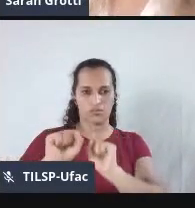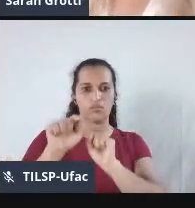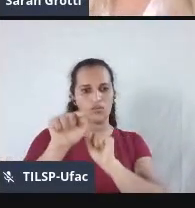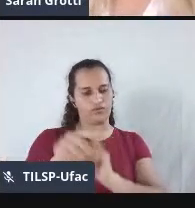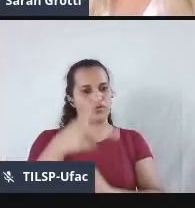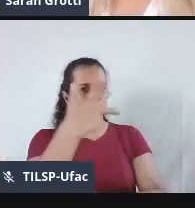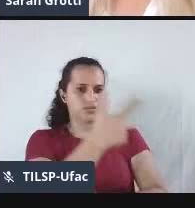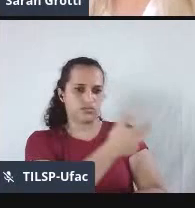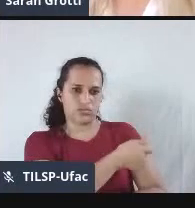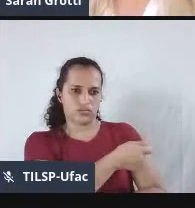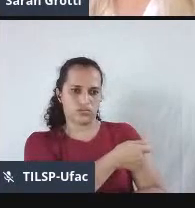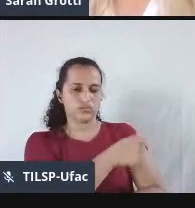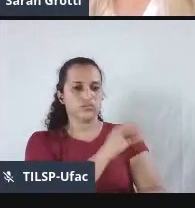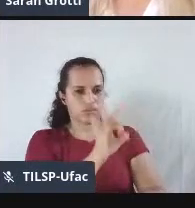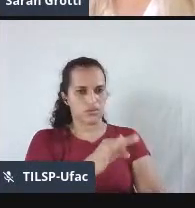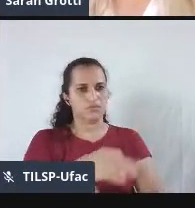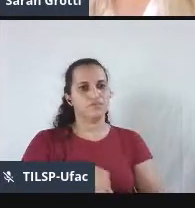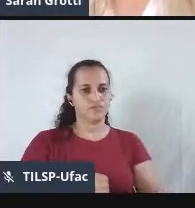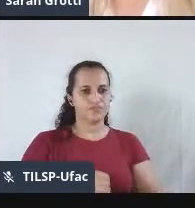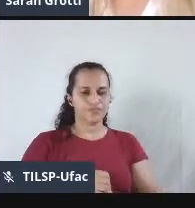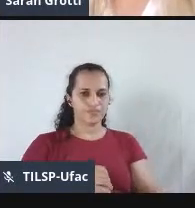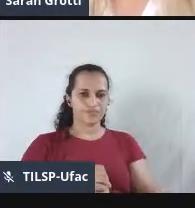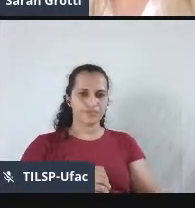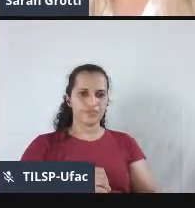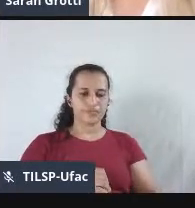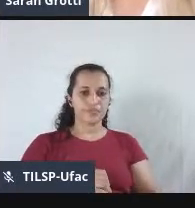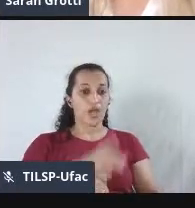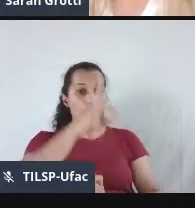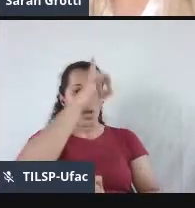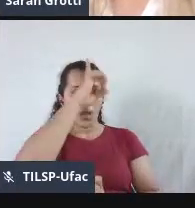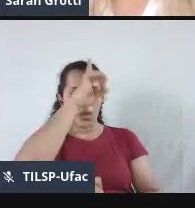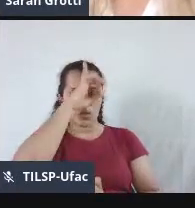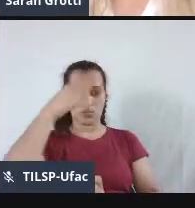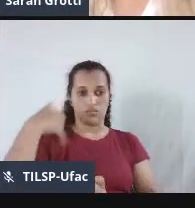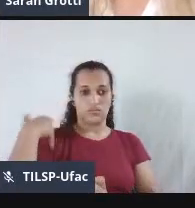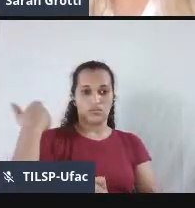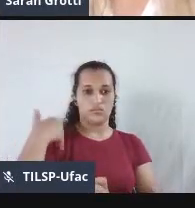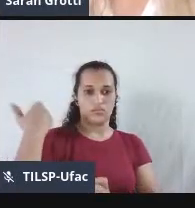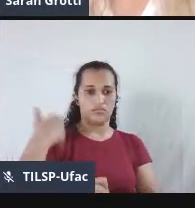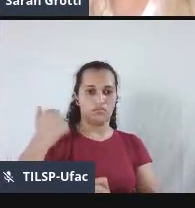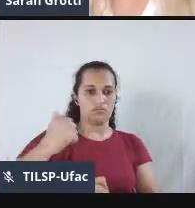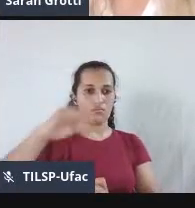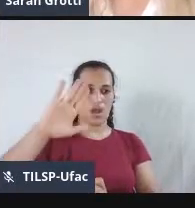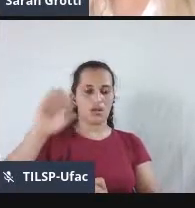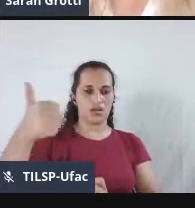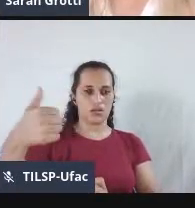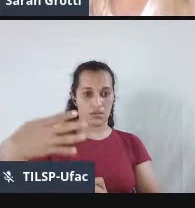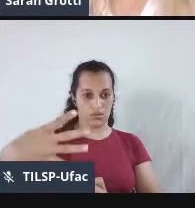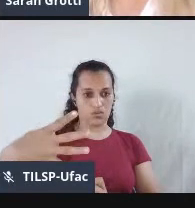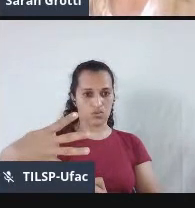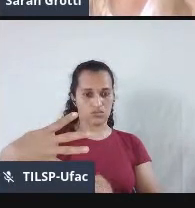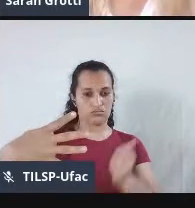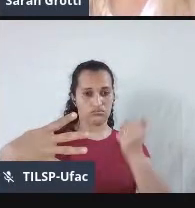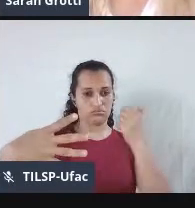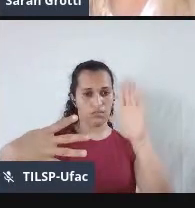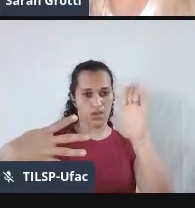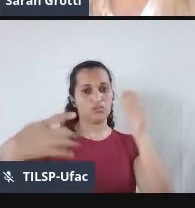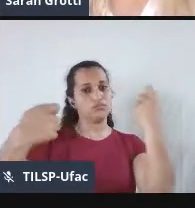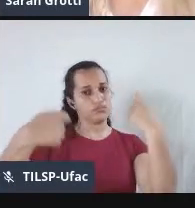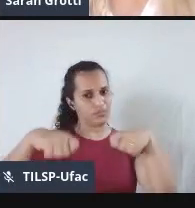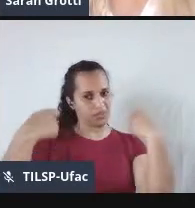fazendo essa prescrição. Adultos com idade superior a 14 anos precisam